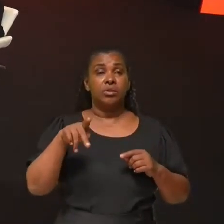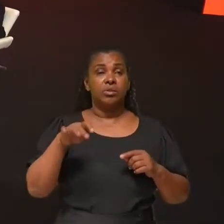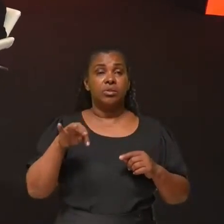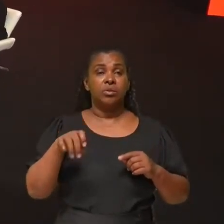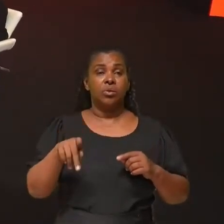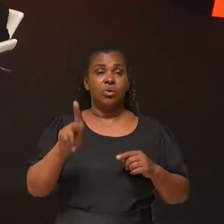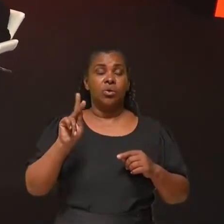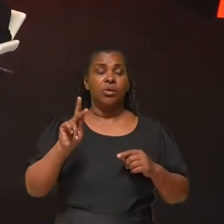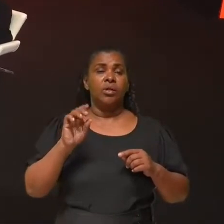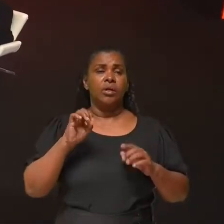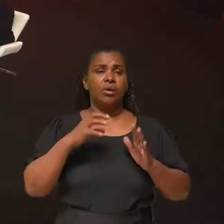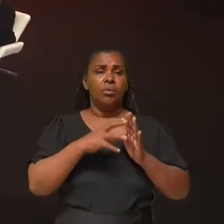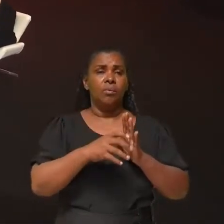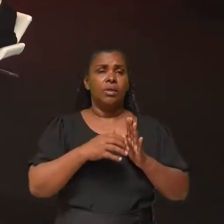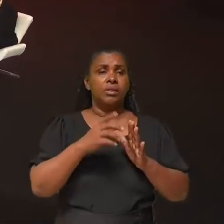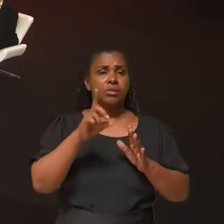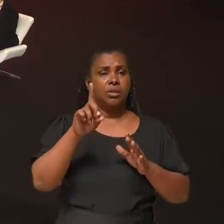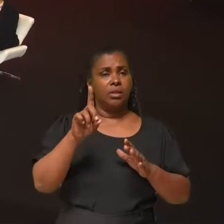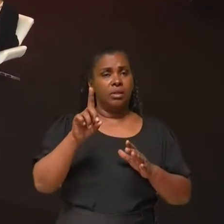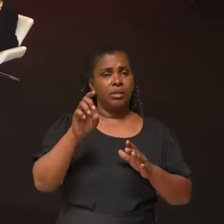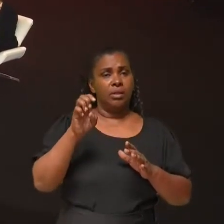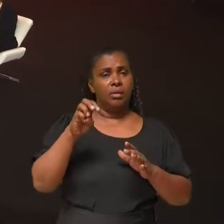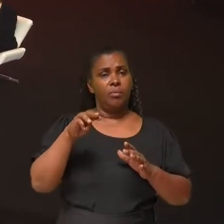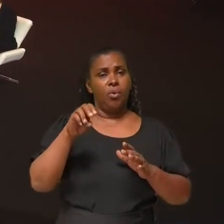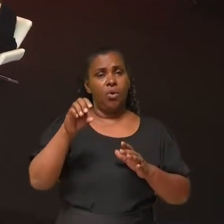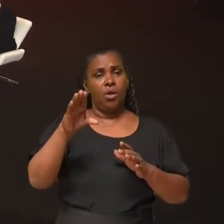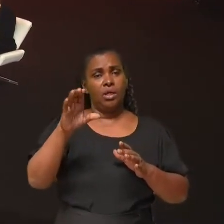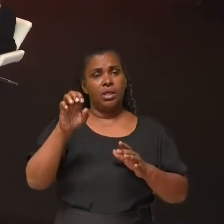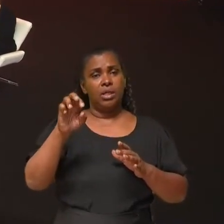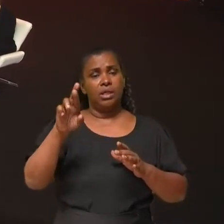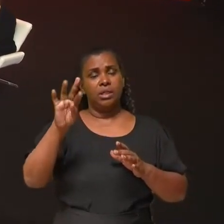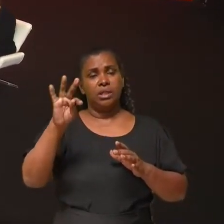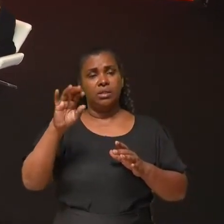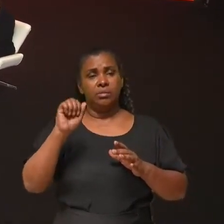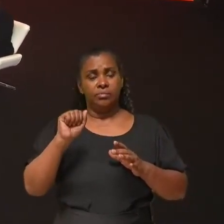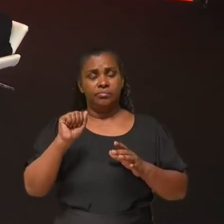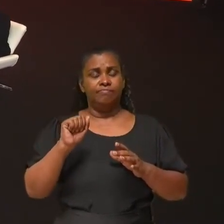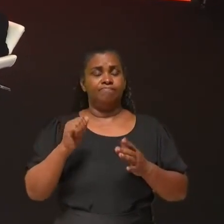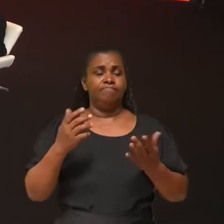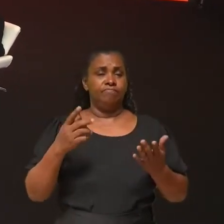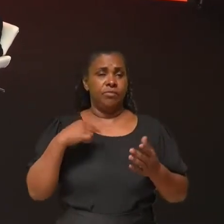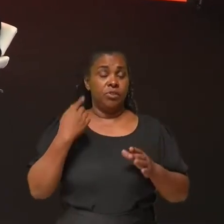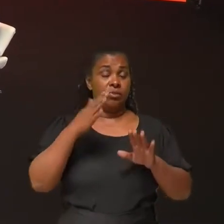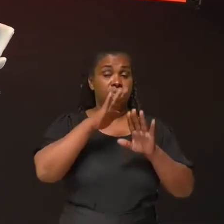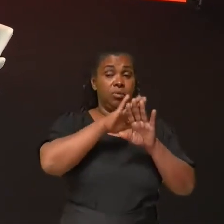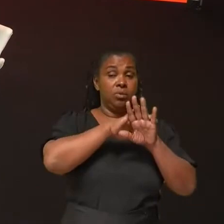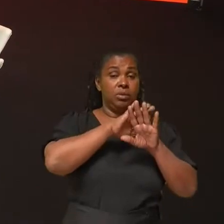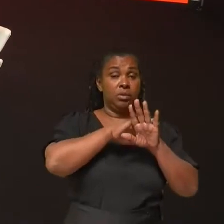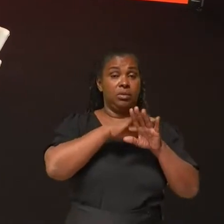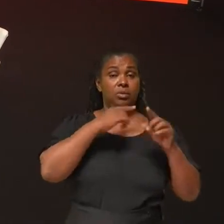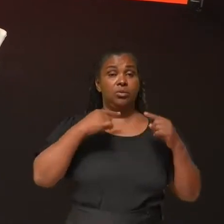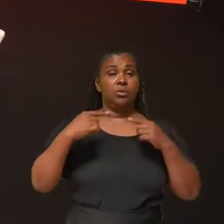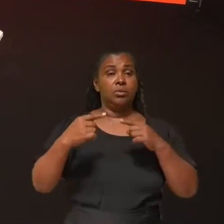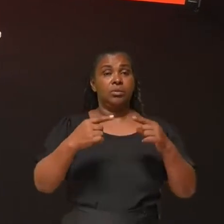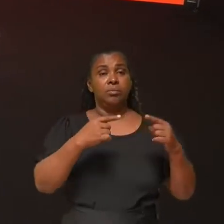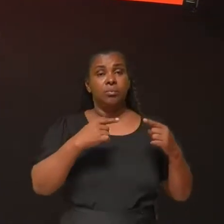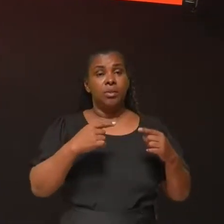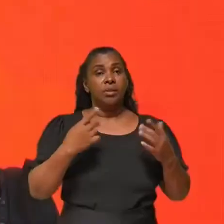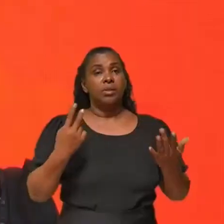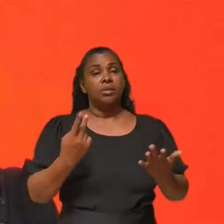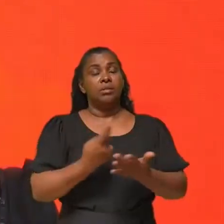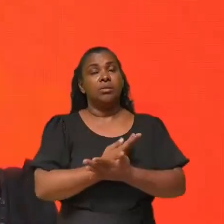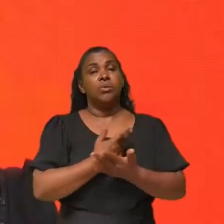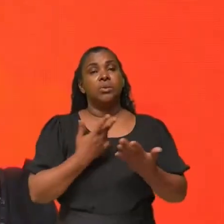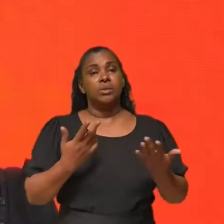Democrata. Então, nós temos aí, de fundo, um debate muito grande a realizar. Para ir para a